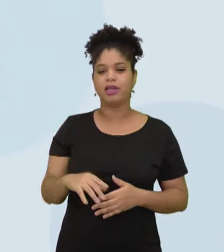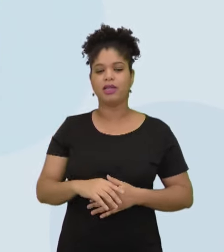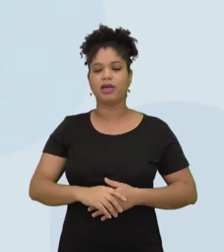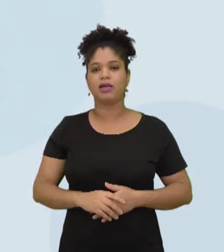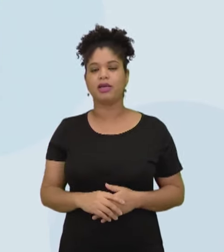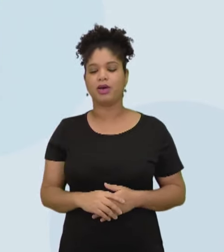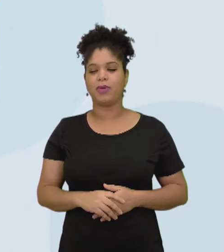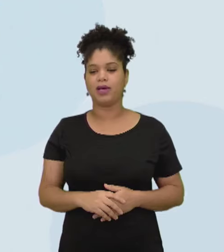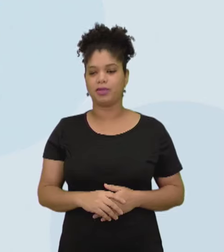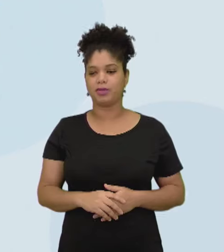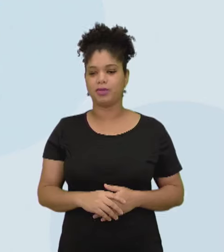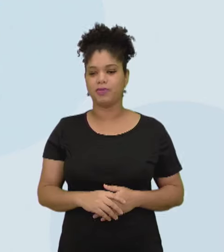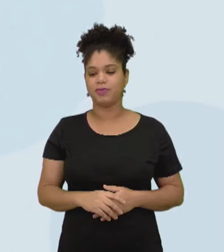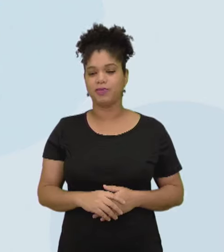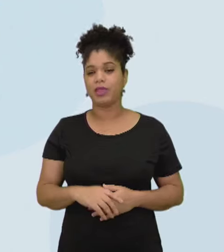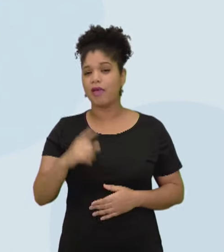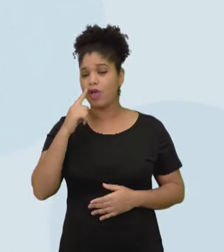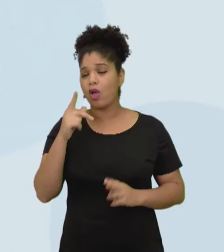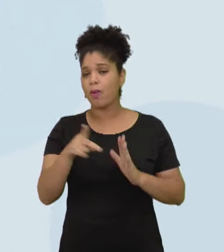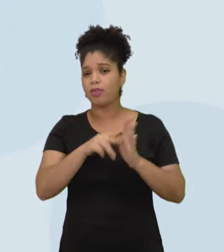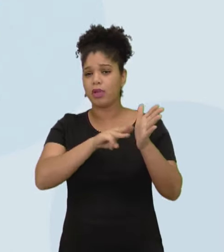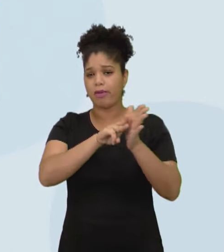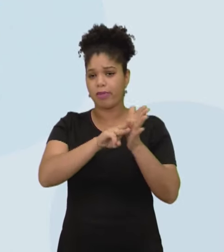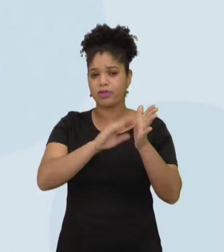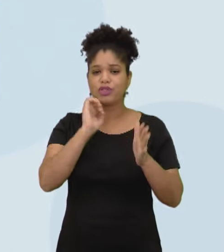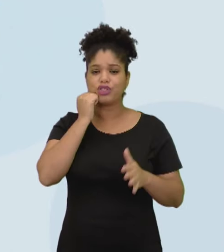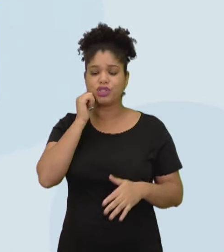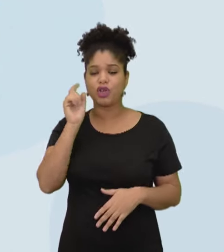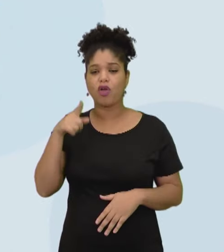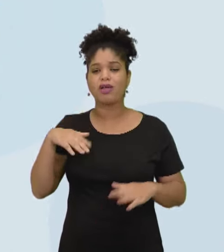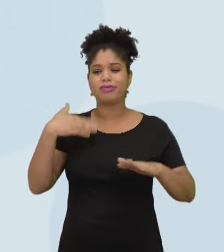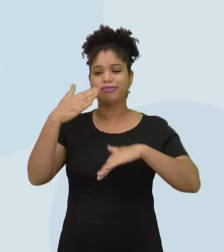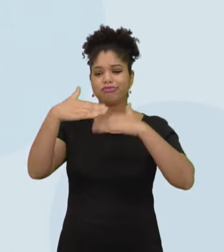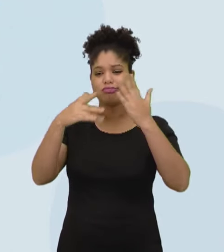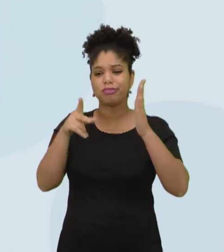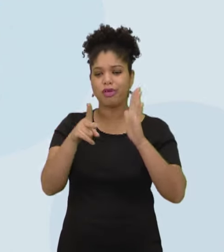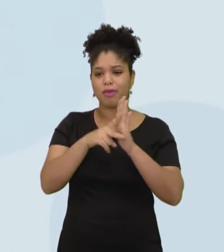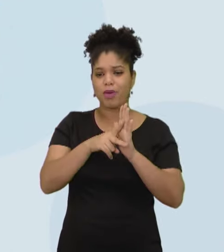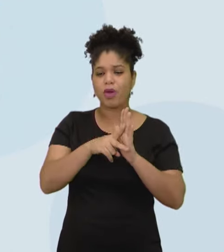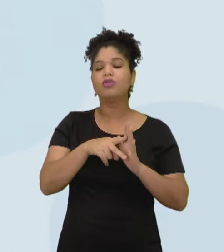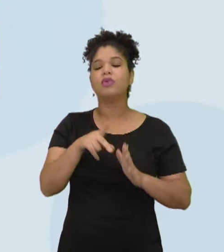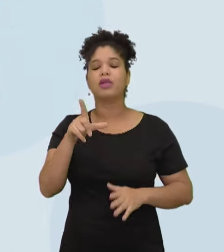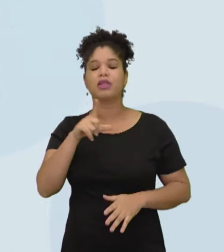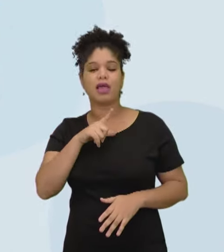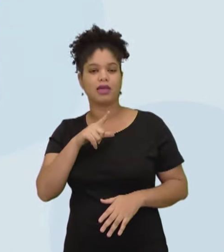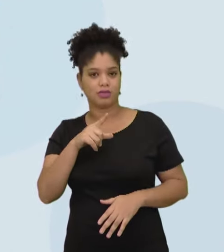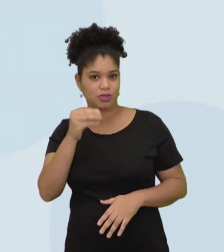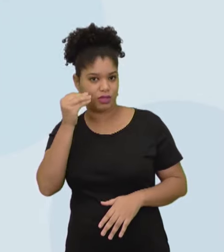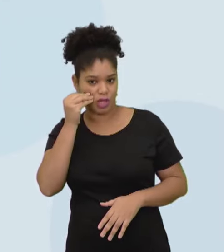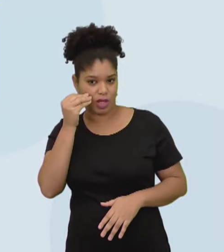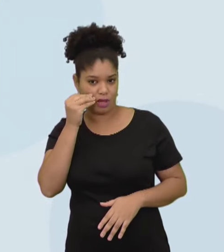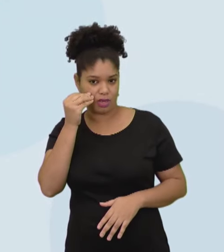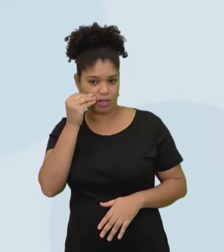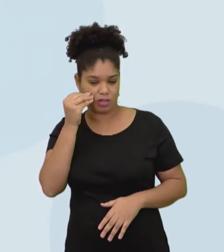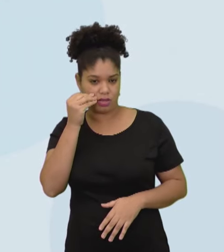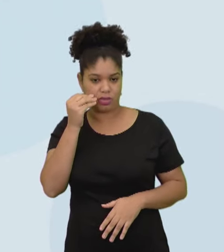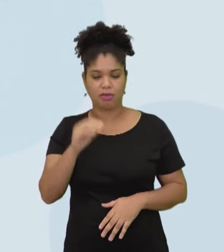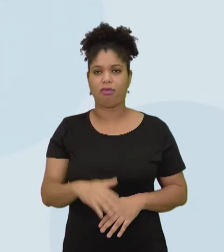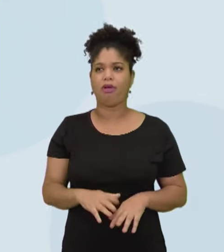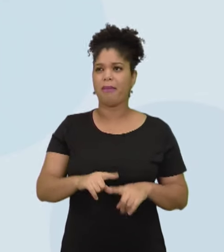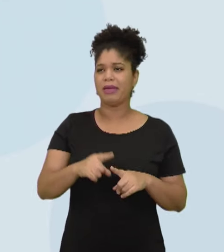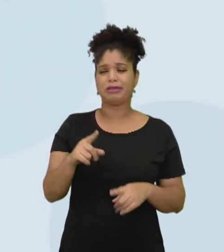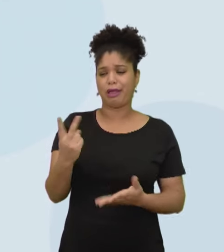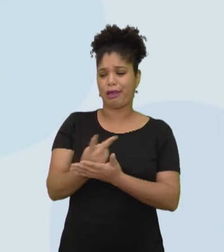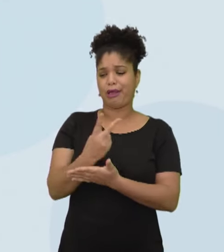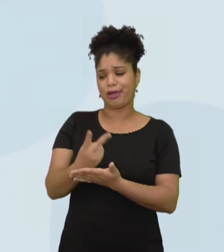gente. Então, o método científico tem a ver com esse desenvolvimento e teste imparcial das teorias. Você não pode testar e falar assim, isso aqui deu